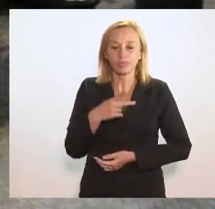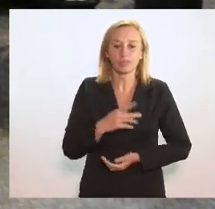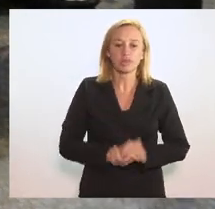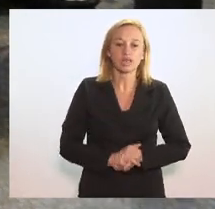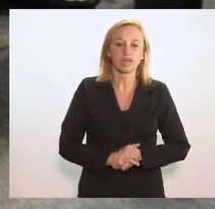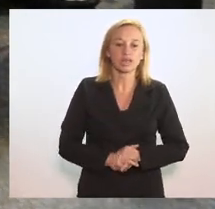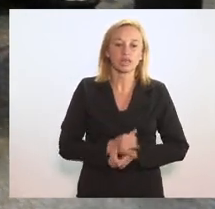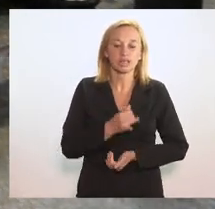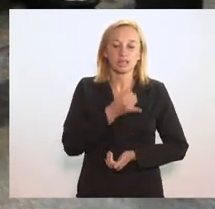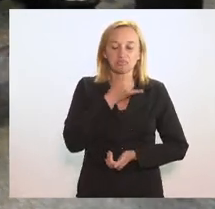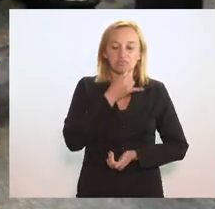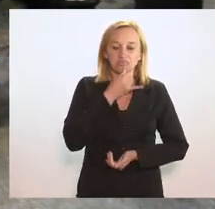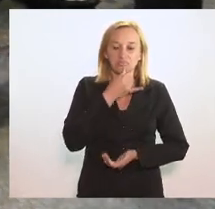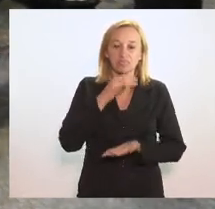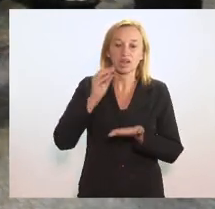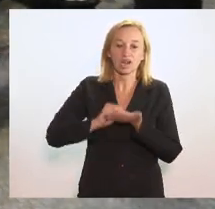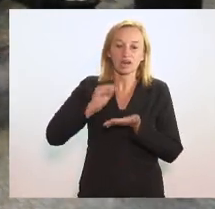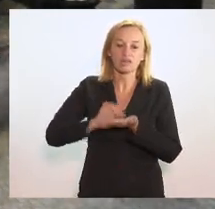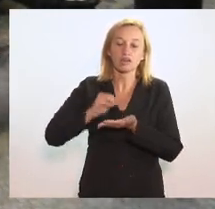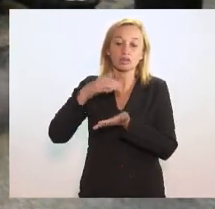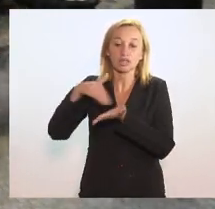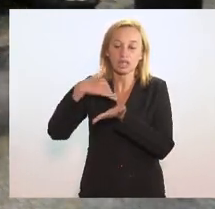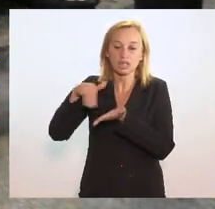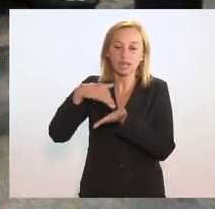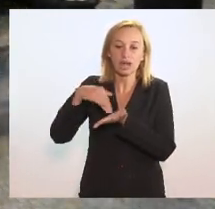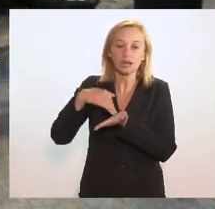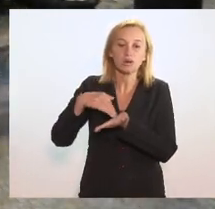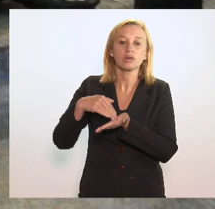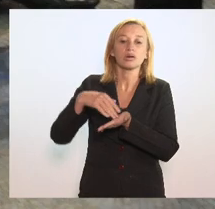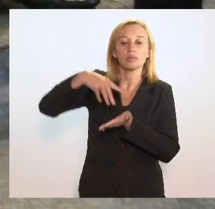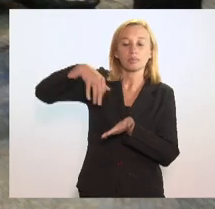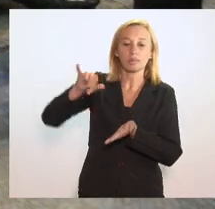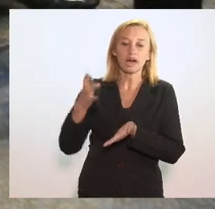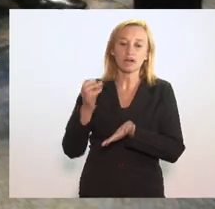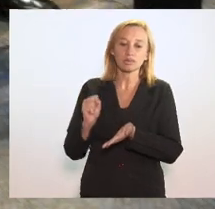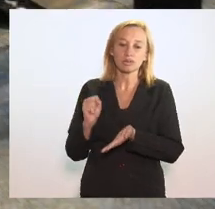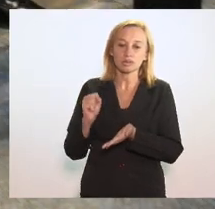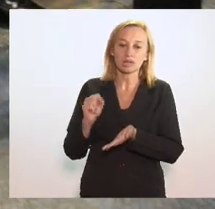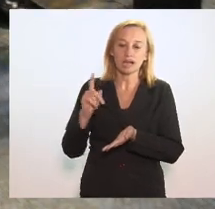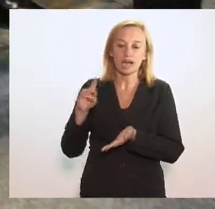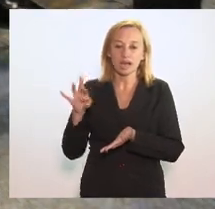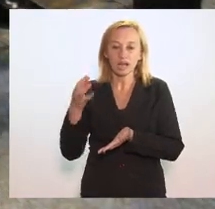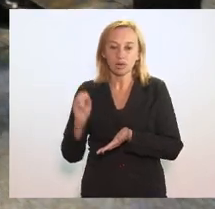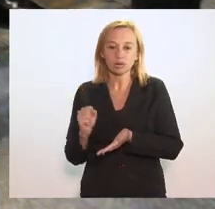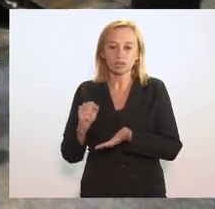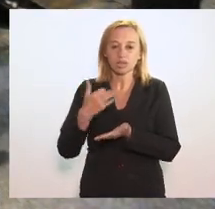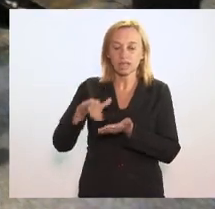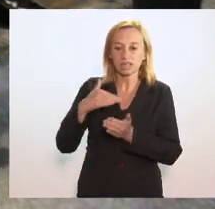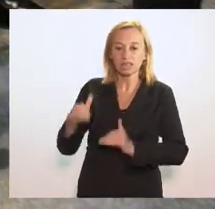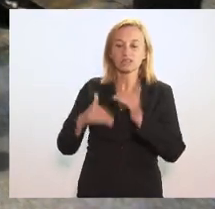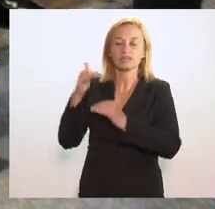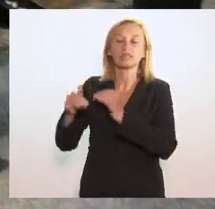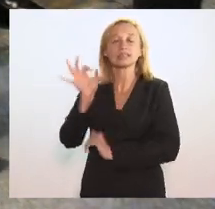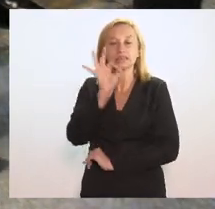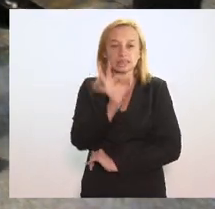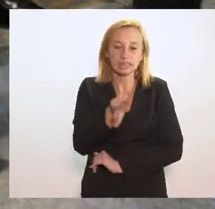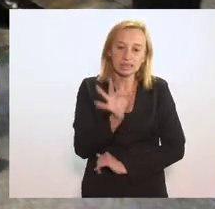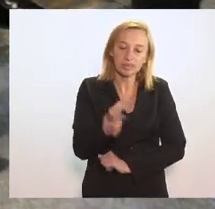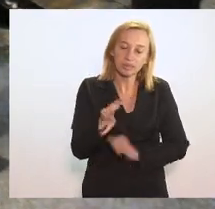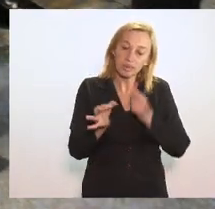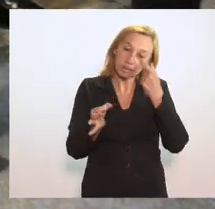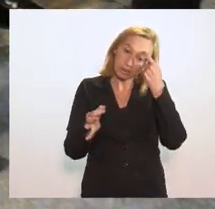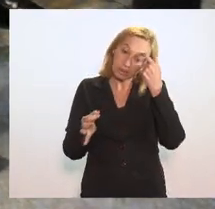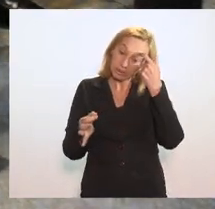do secretário Marcos Araújo, que é secretário de Desenvolvimento, justamente porque